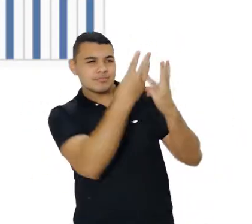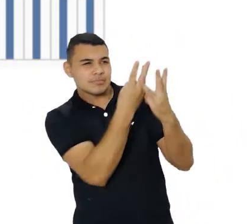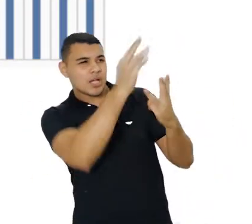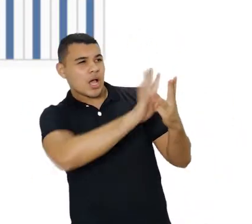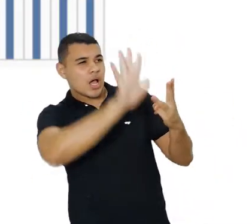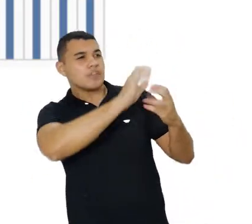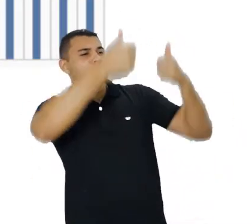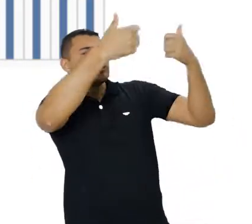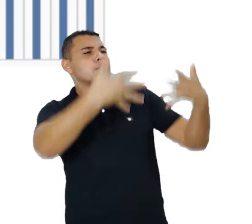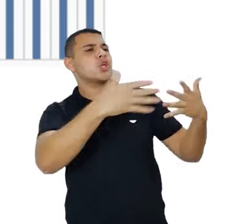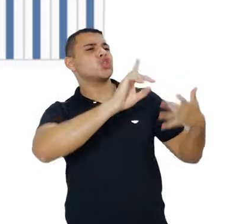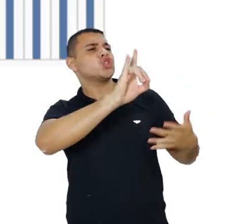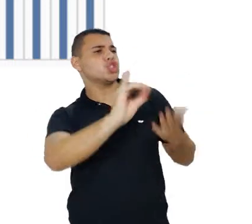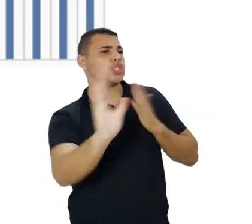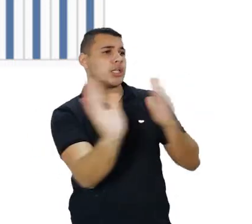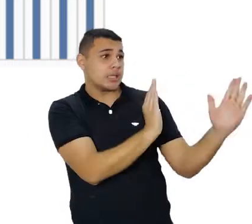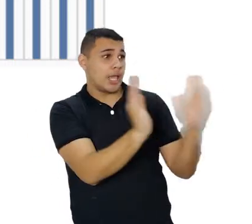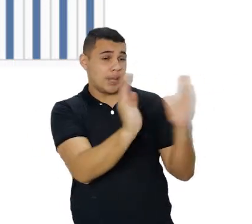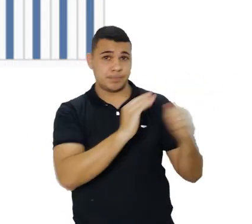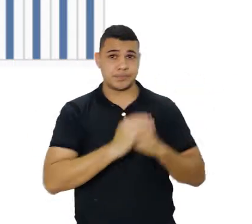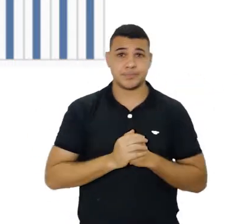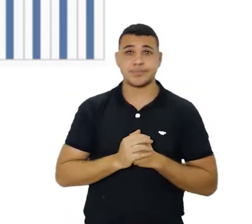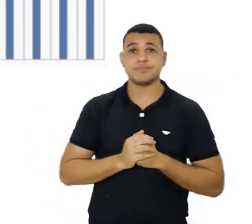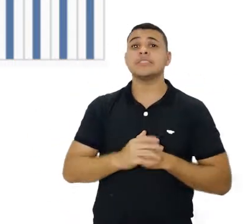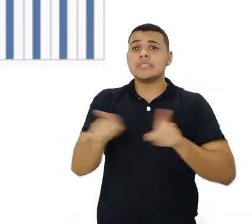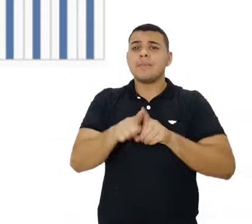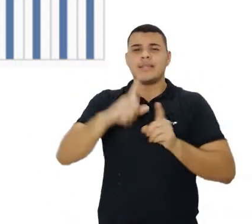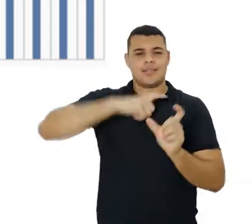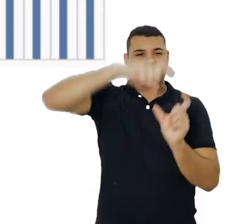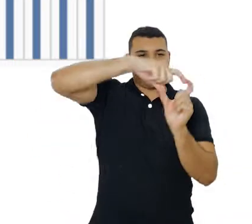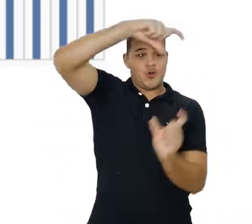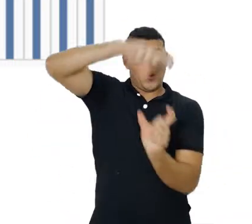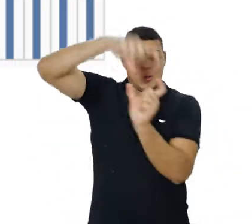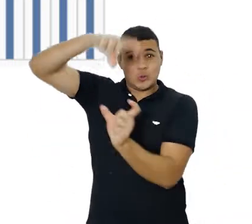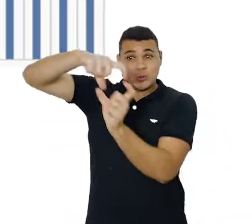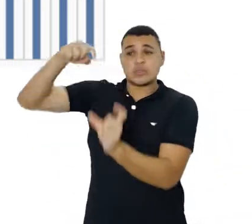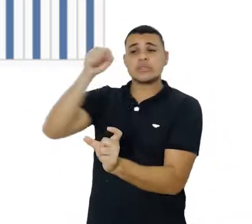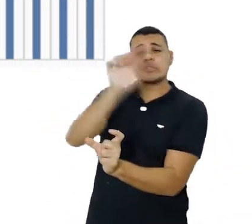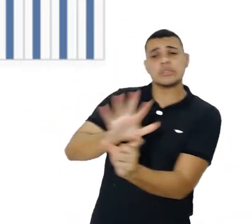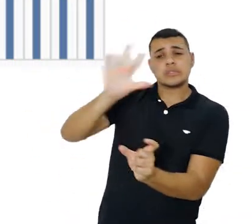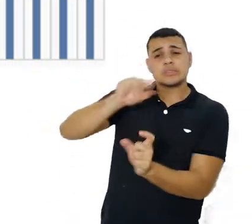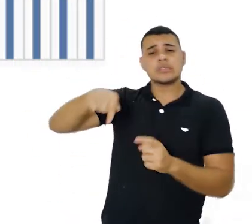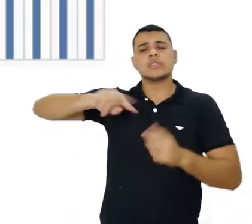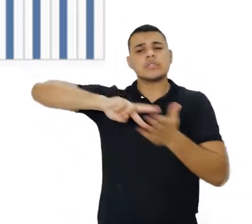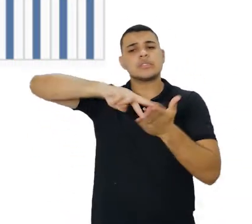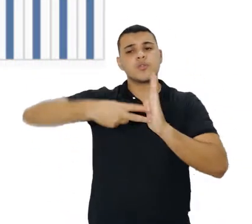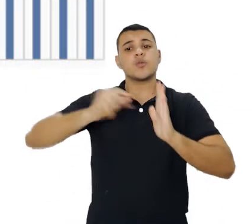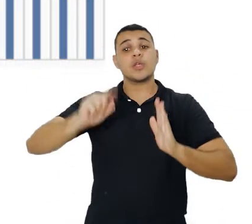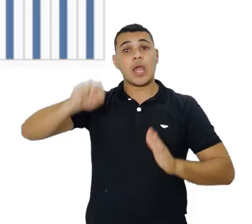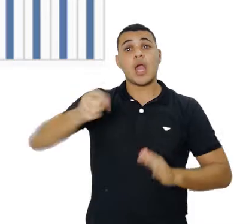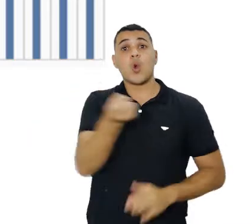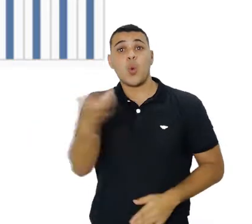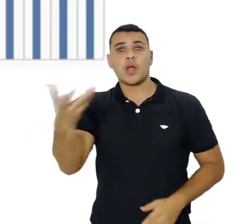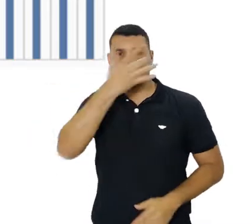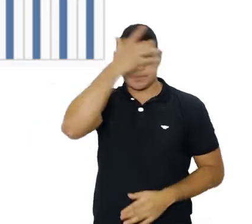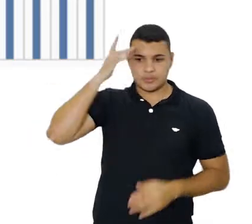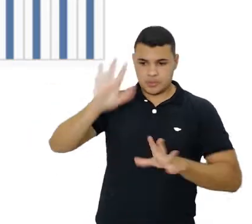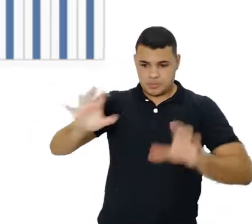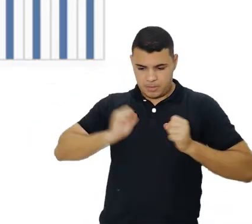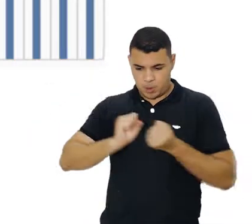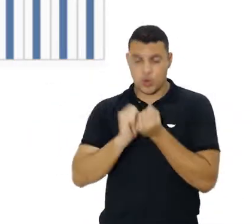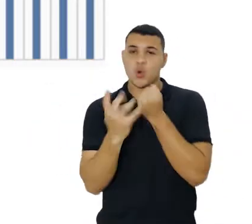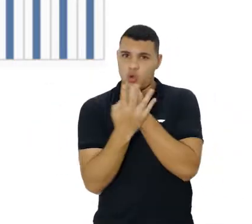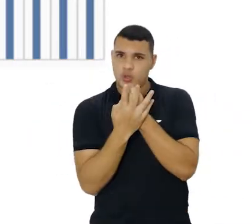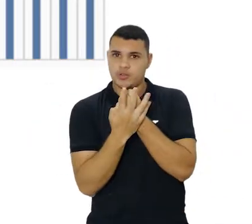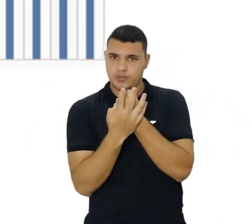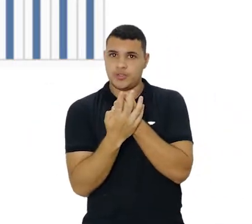aqui no gráfico. Cada uma das colunas do gráfico, né, representa o número de casos